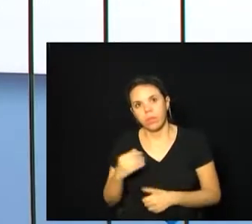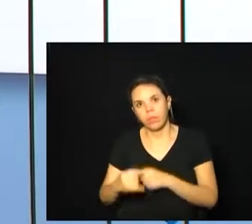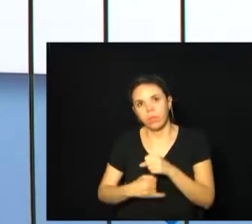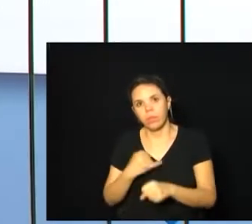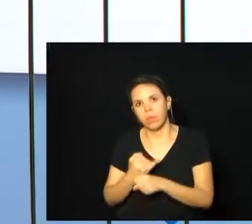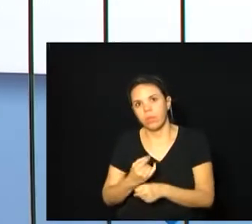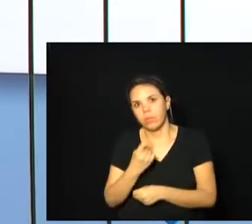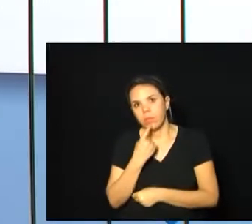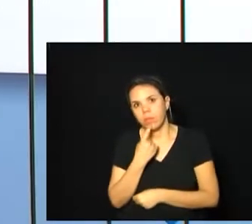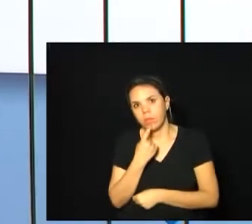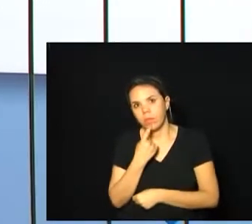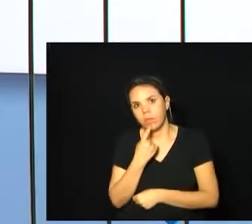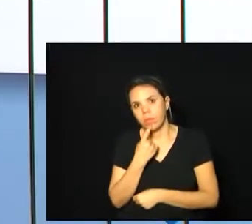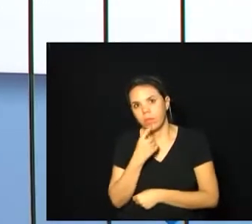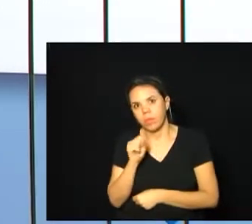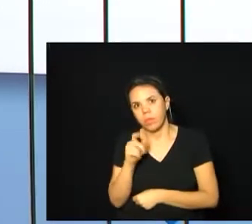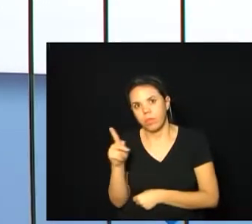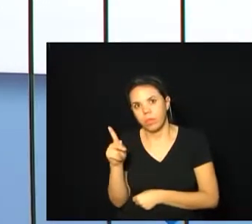é o